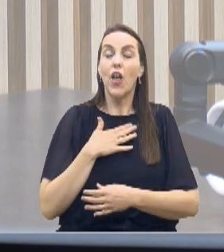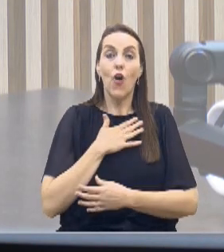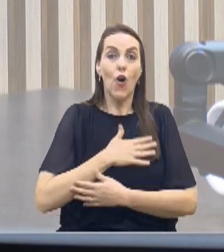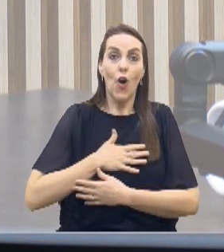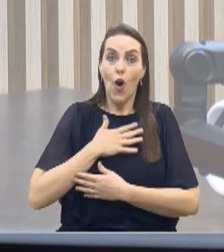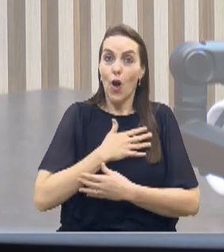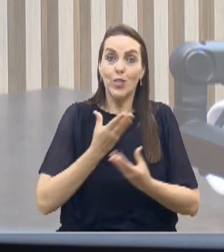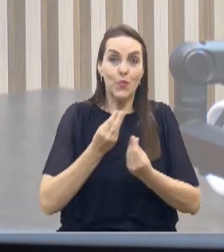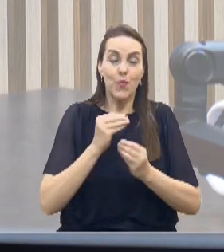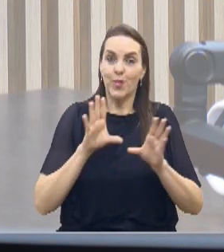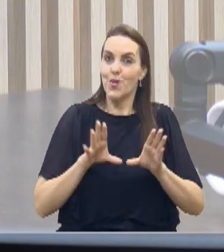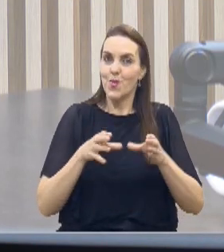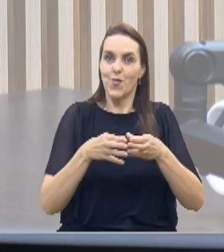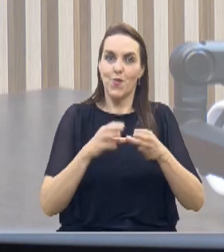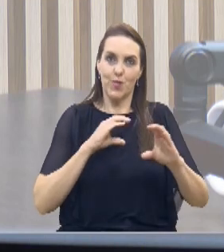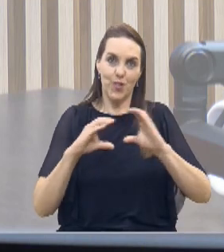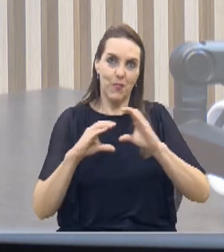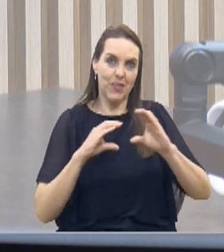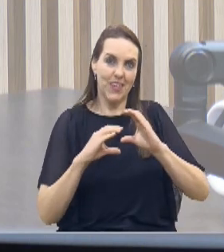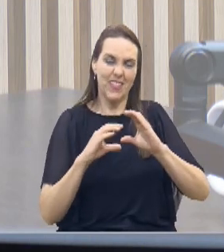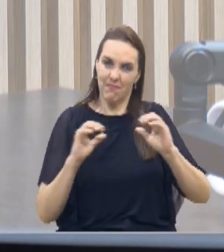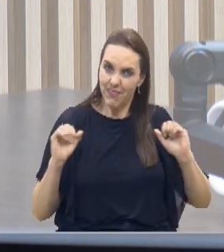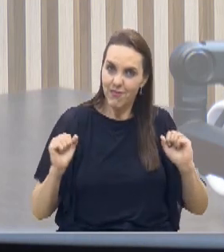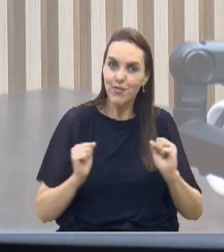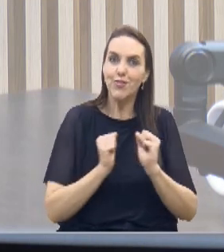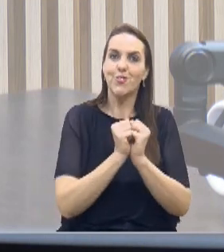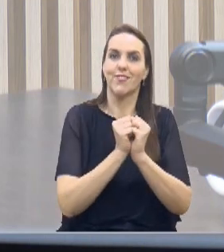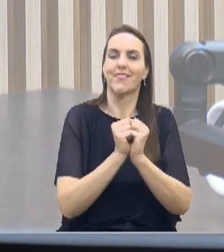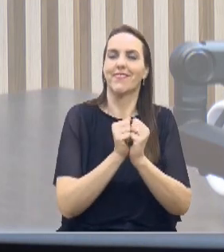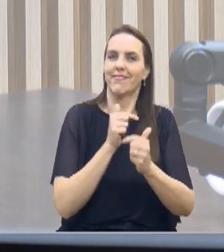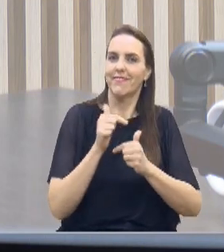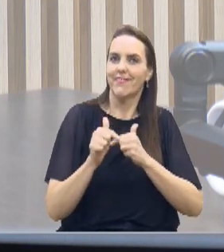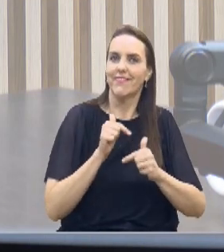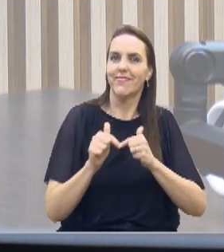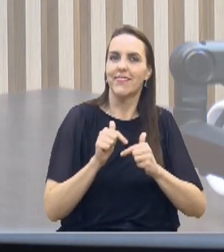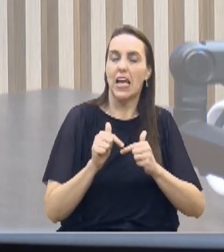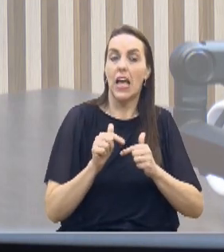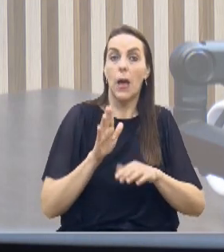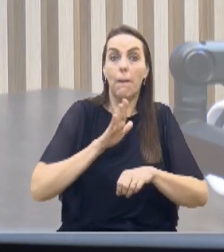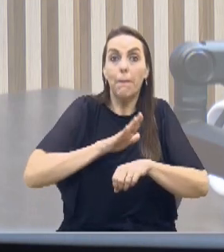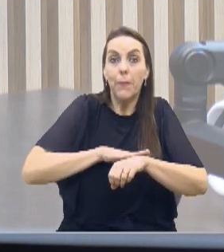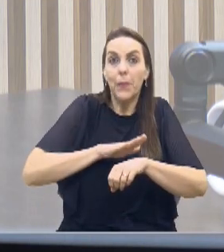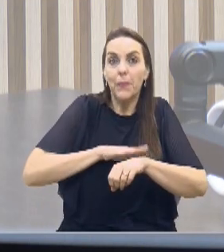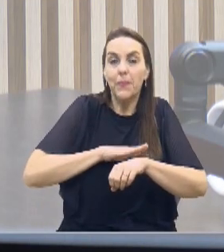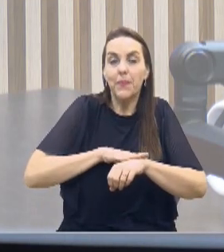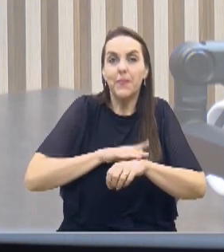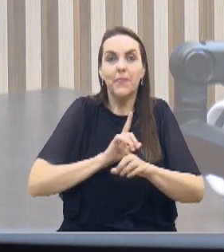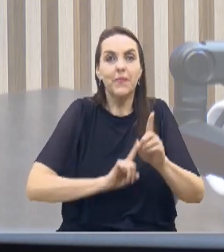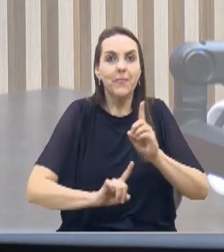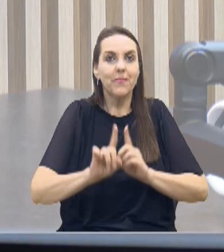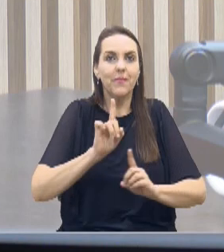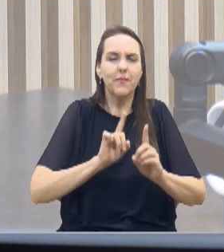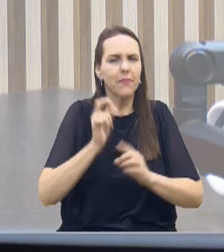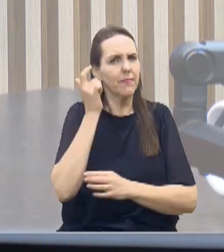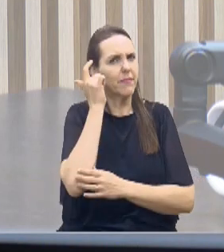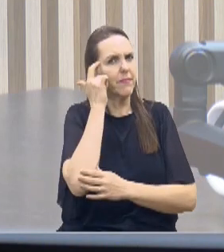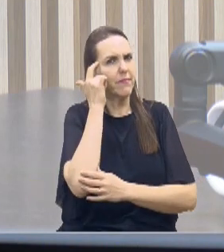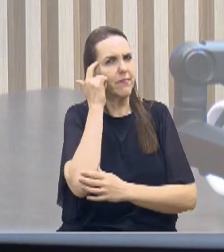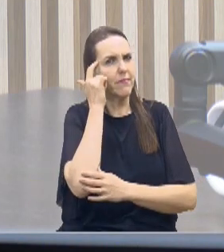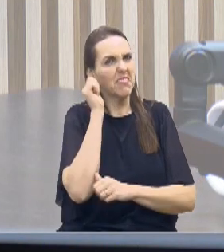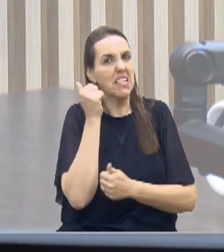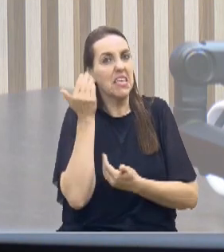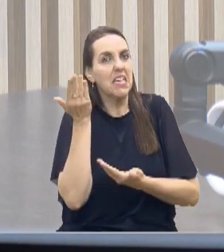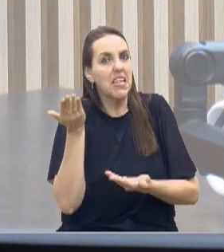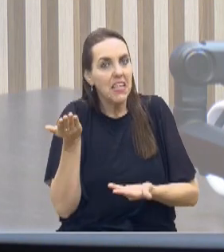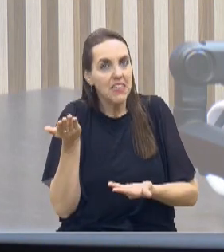equipe de comunicação, que pega muito junto para essas questões, né? E em alguns momentos a gente pensa, será? Me